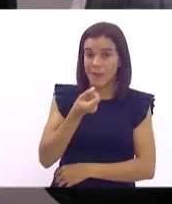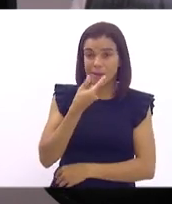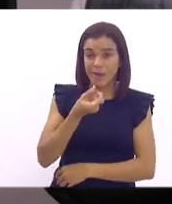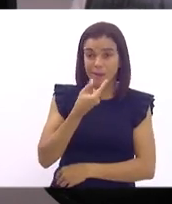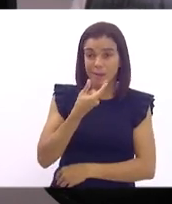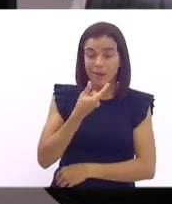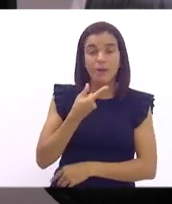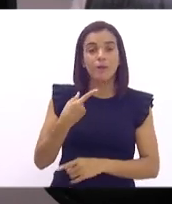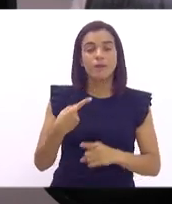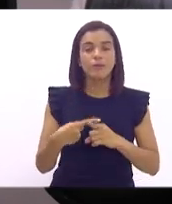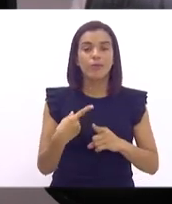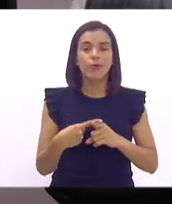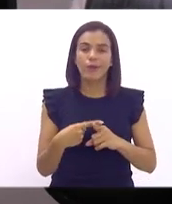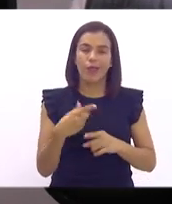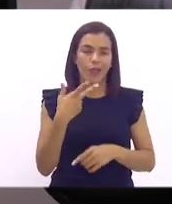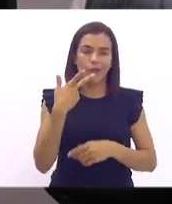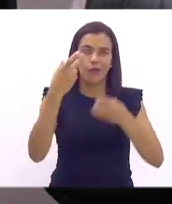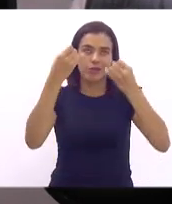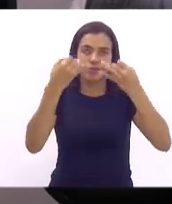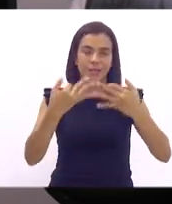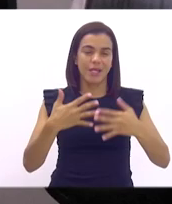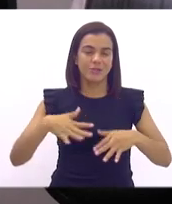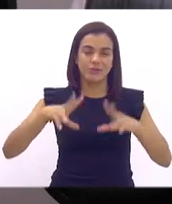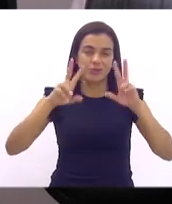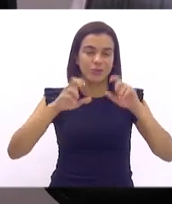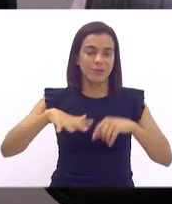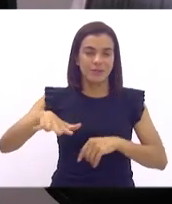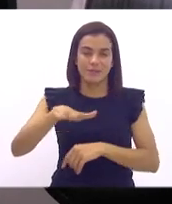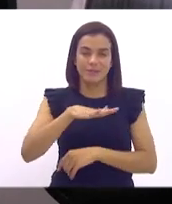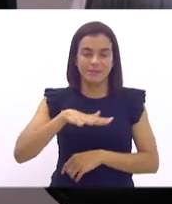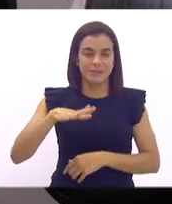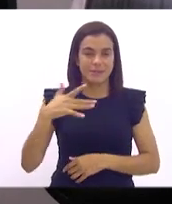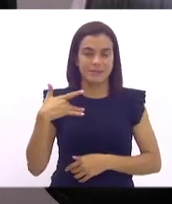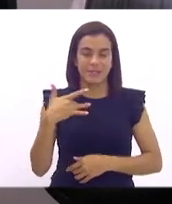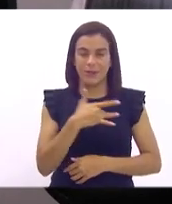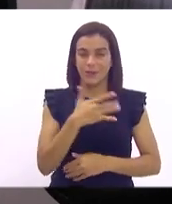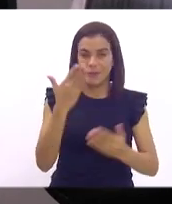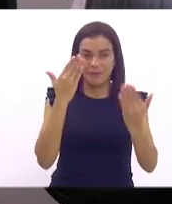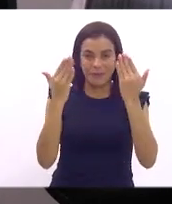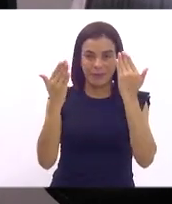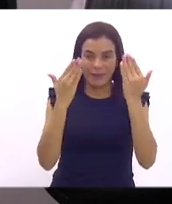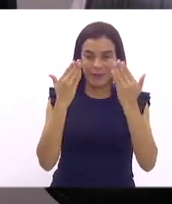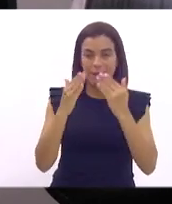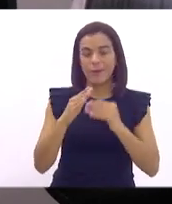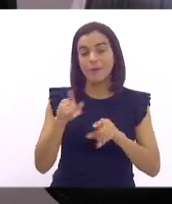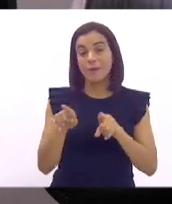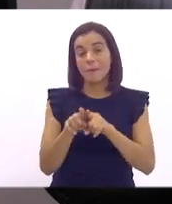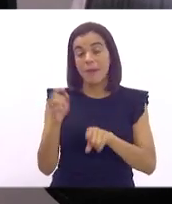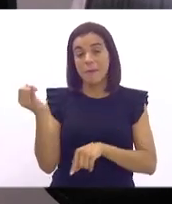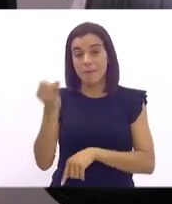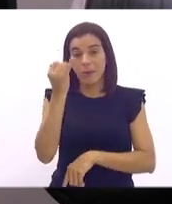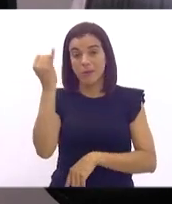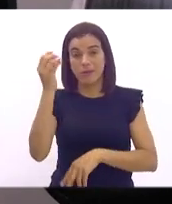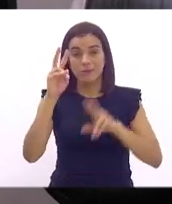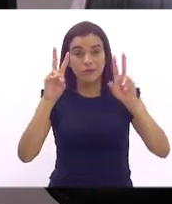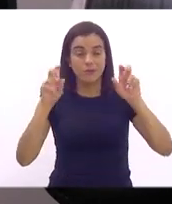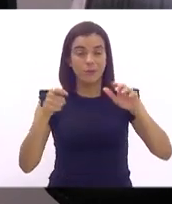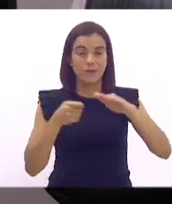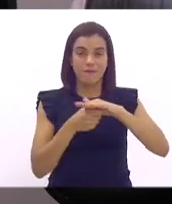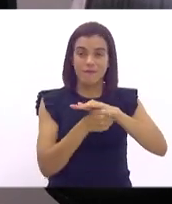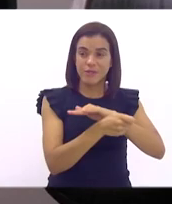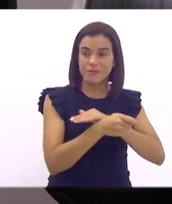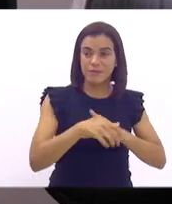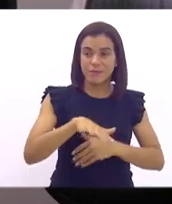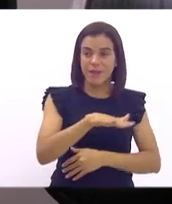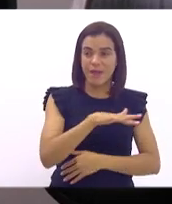o possível. E a gente não vai discorrer sobre a área da saúde mental, da importância do investimento na saúde mental,